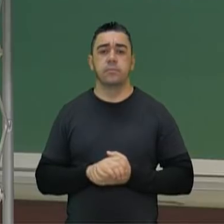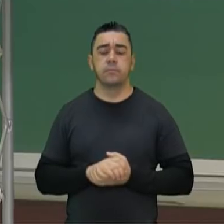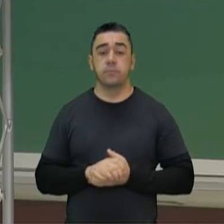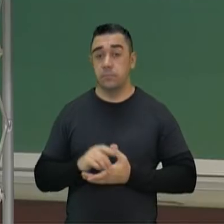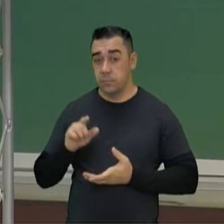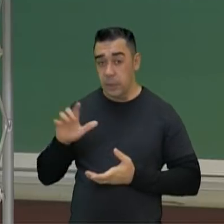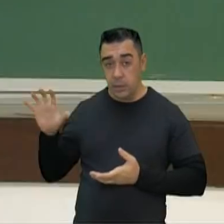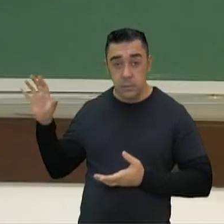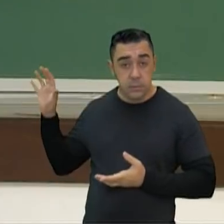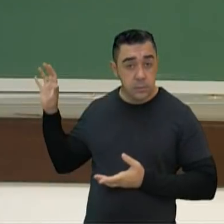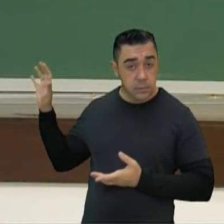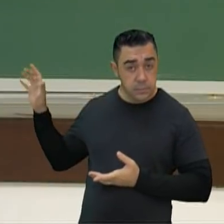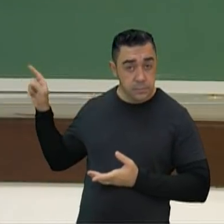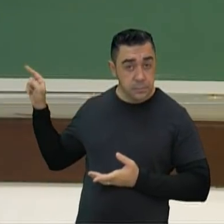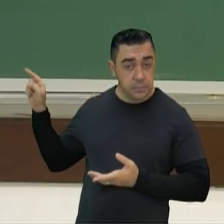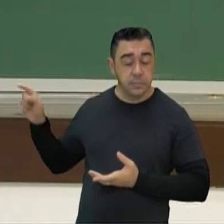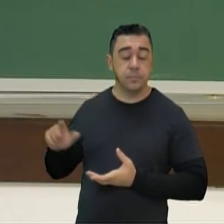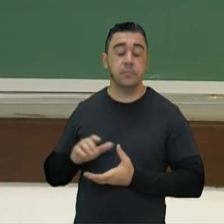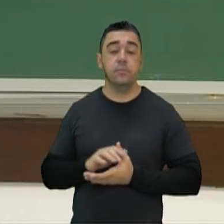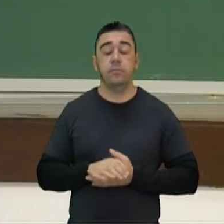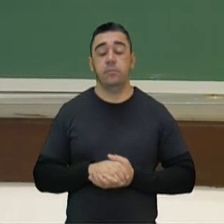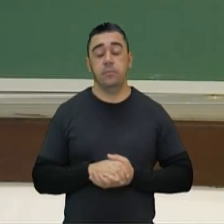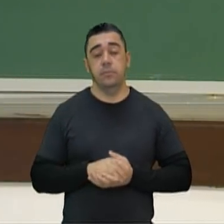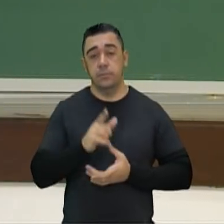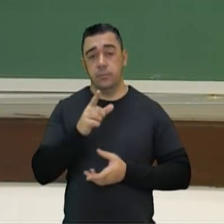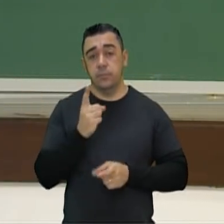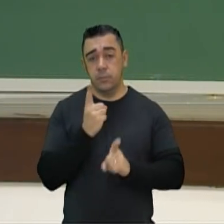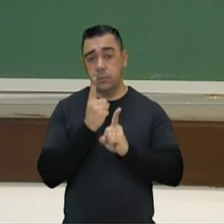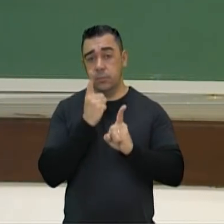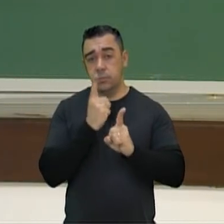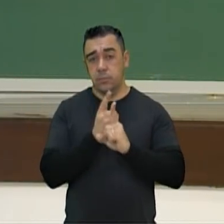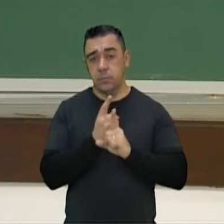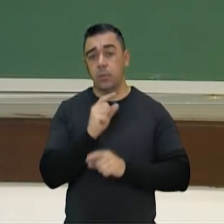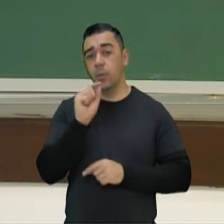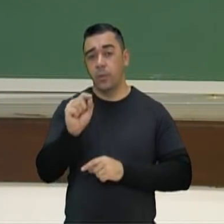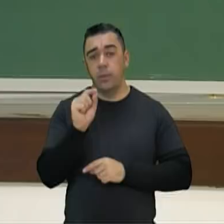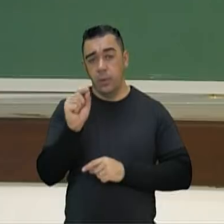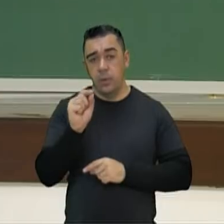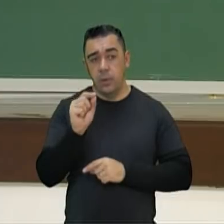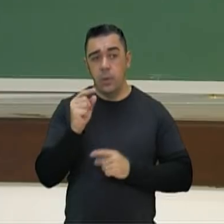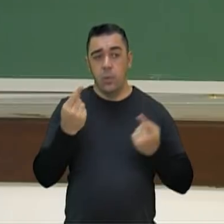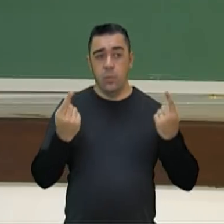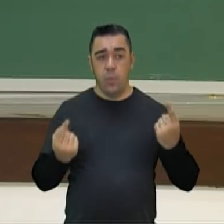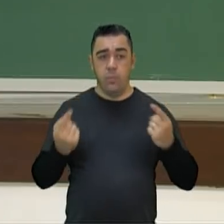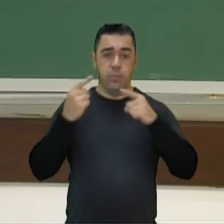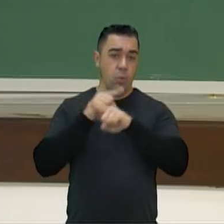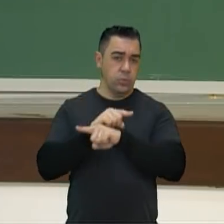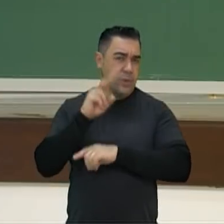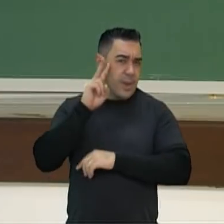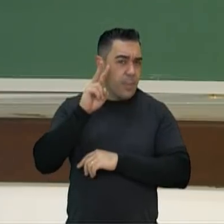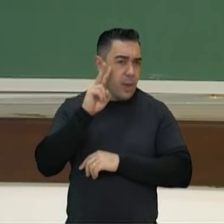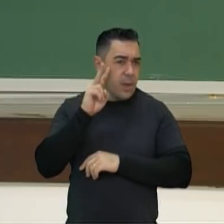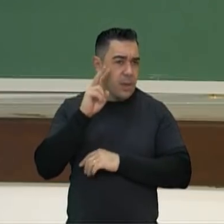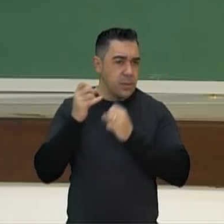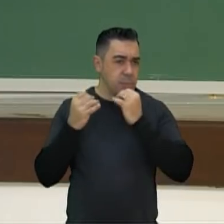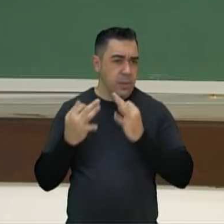Nessa segunda parte, você vai identificar o seu oposto, lembra do